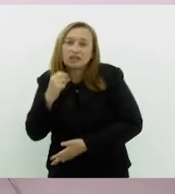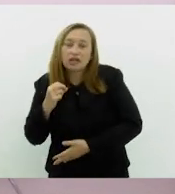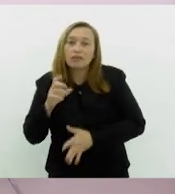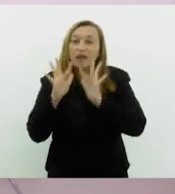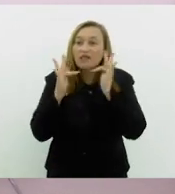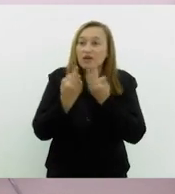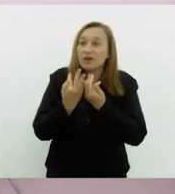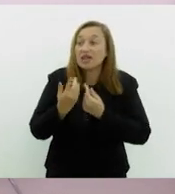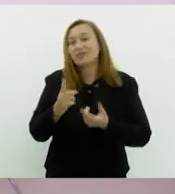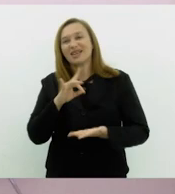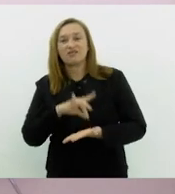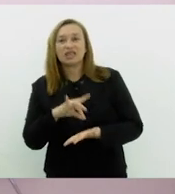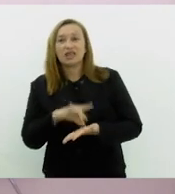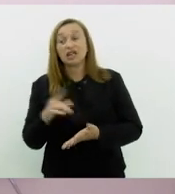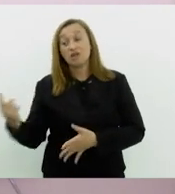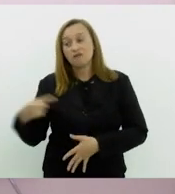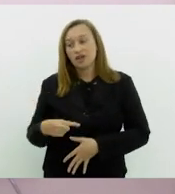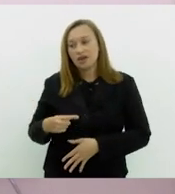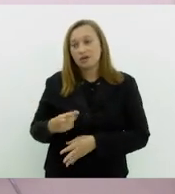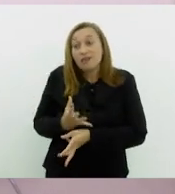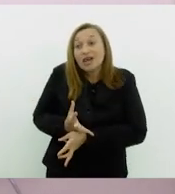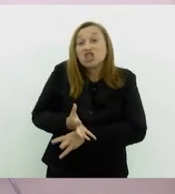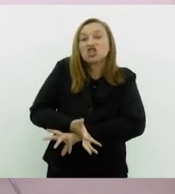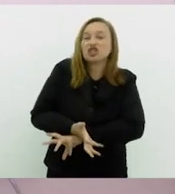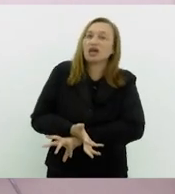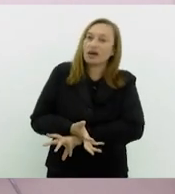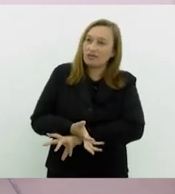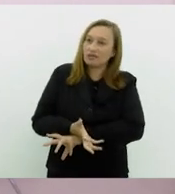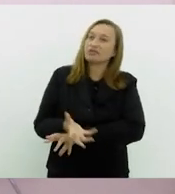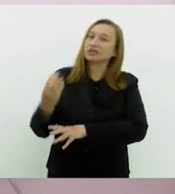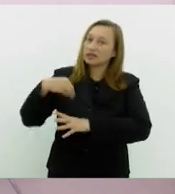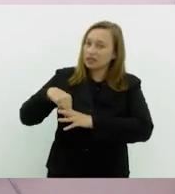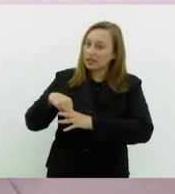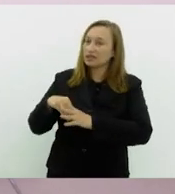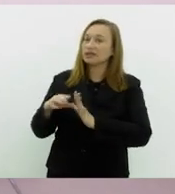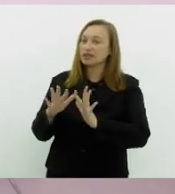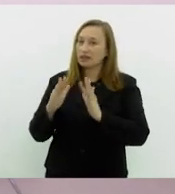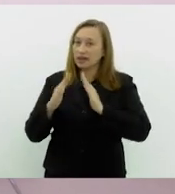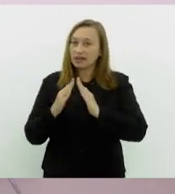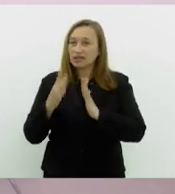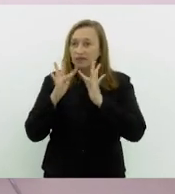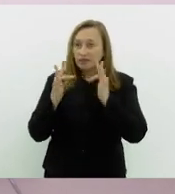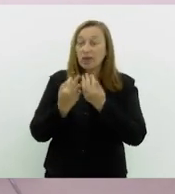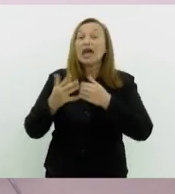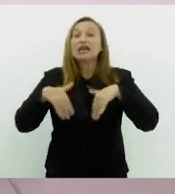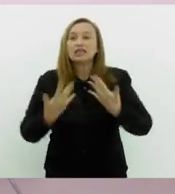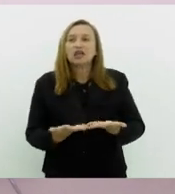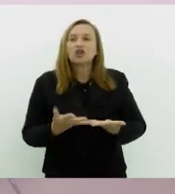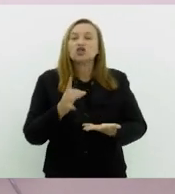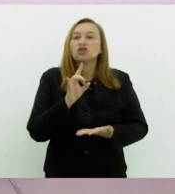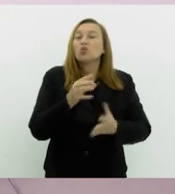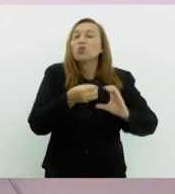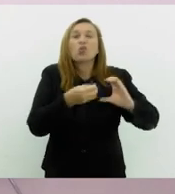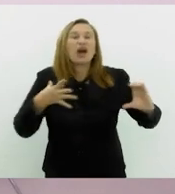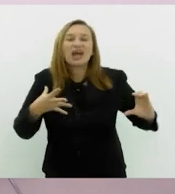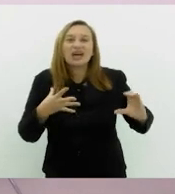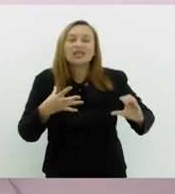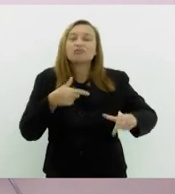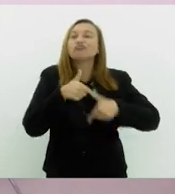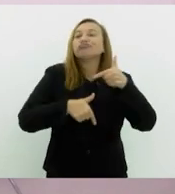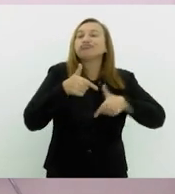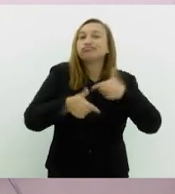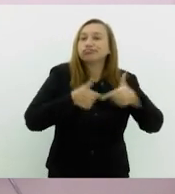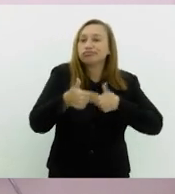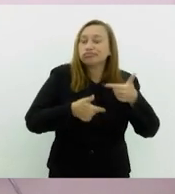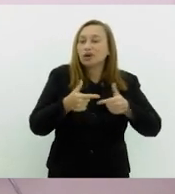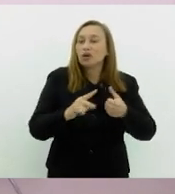família, mas, na verdade, ela veio para fazer cuidar daquela família. Né? Então, só para o que vai caracterizar esse trabalho, né,